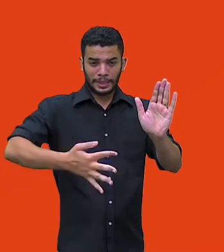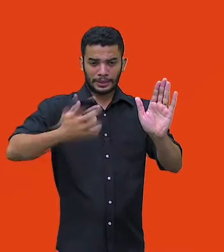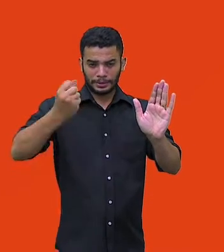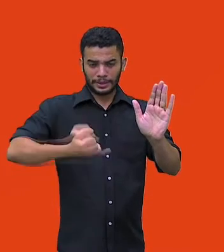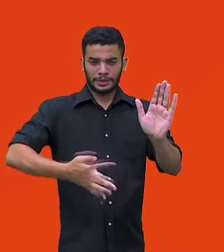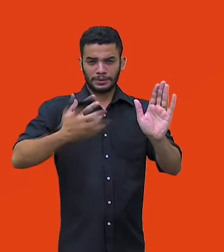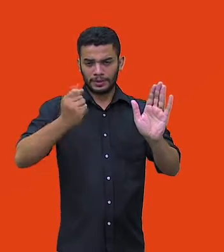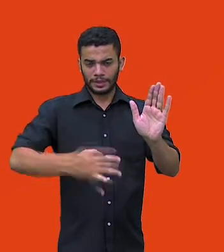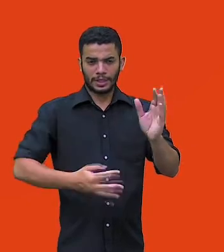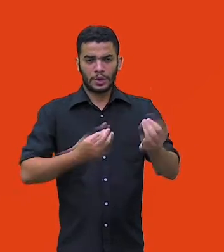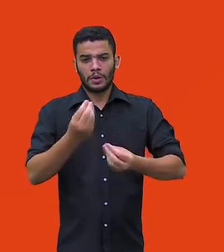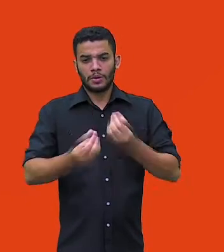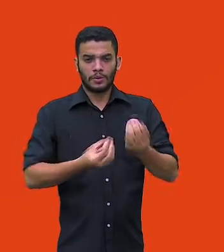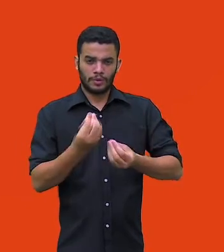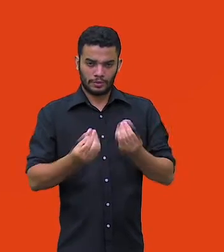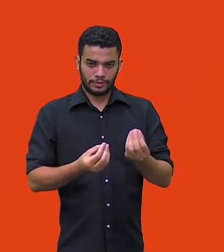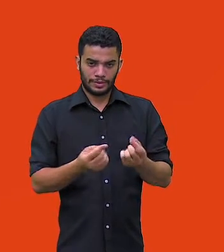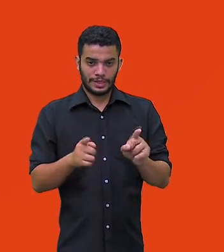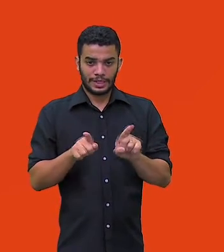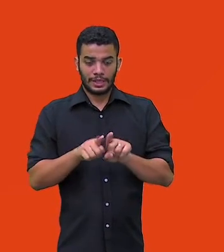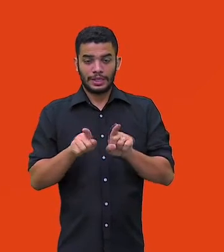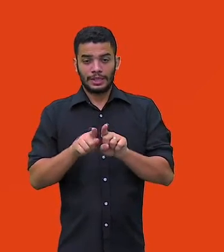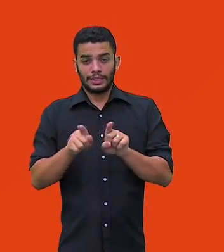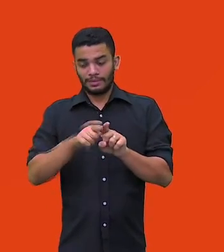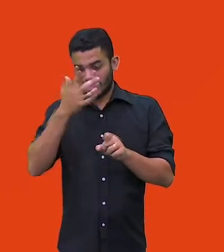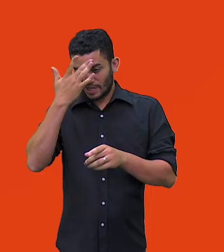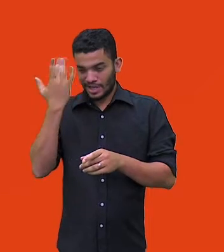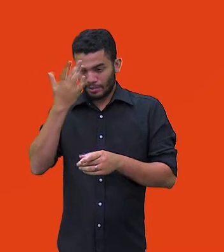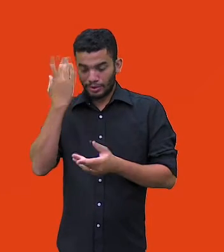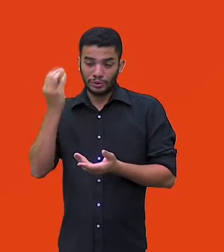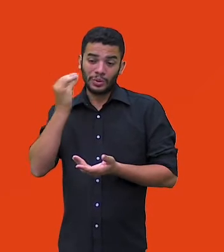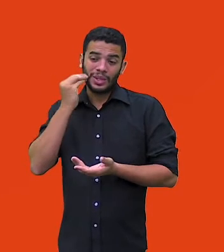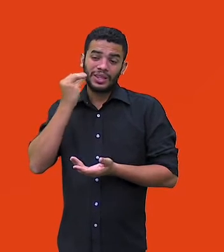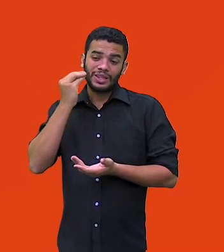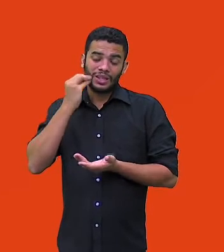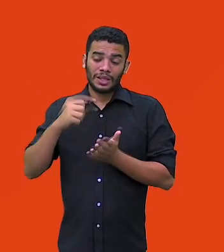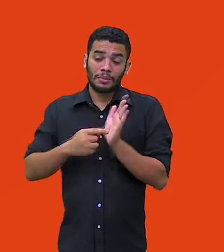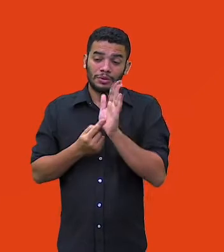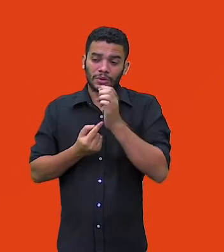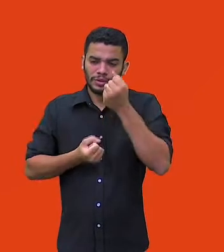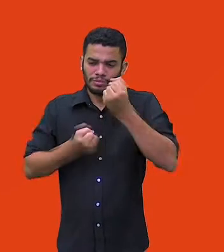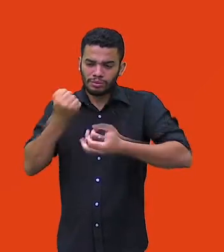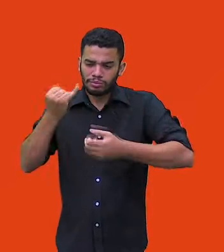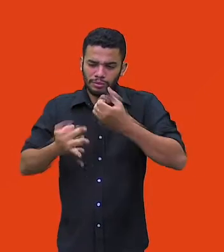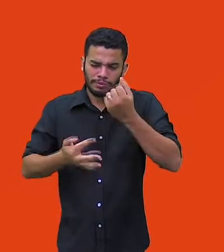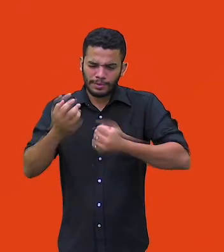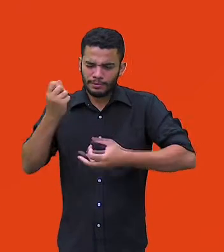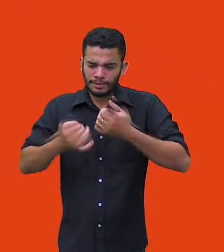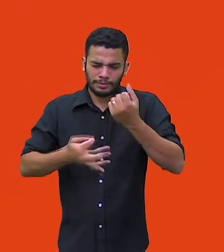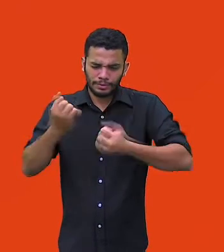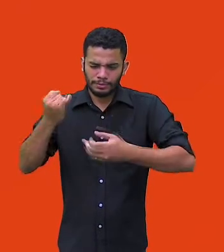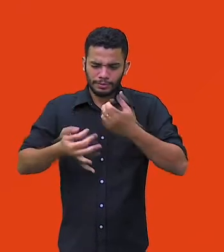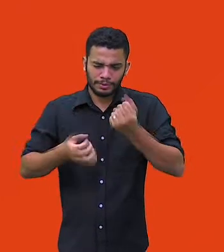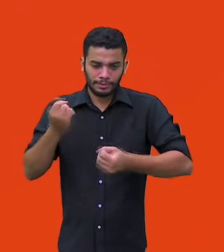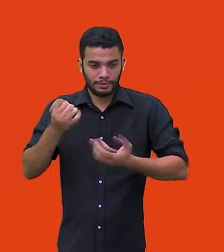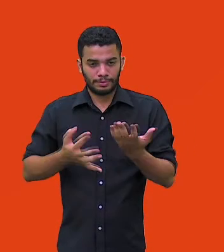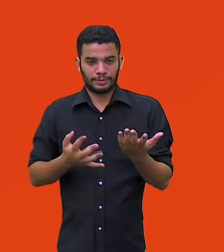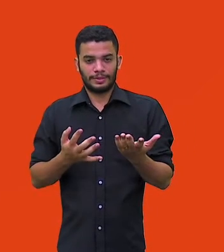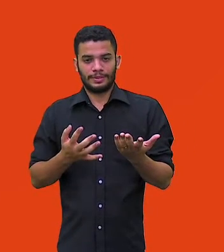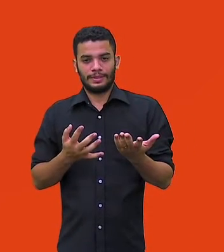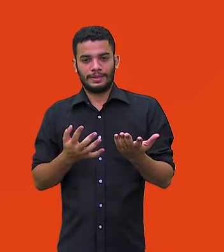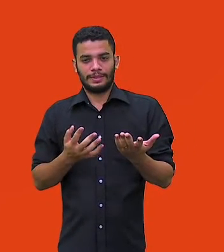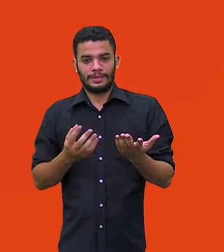né? A argumentação, porque é geralmente essa tentativa, né, de provar, né, aquela ideia ali. E aí, costuma